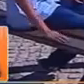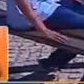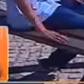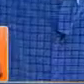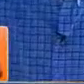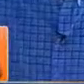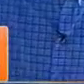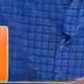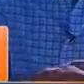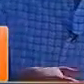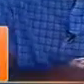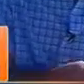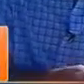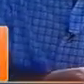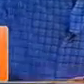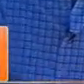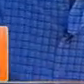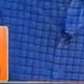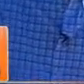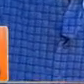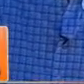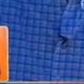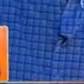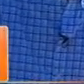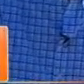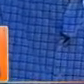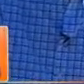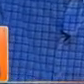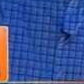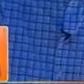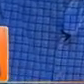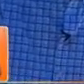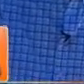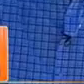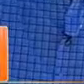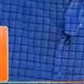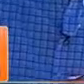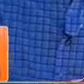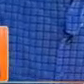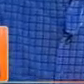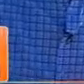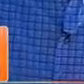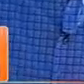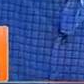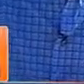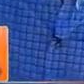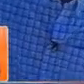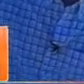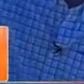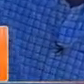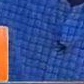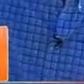das onda seja nada seja nas vossas é excelente eu adoro mesmo e depois à noite